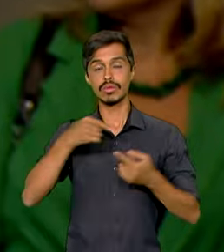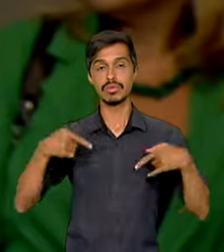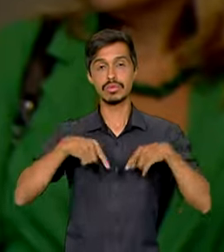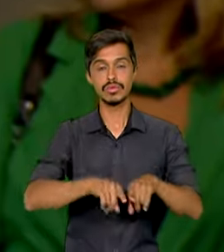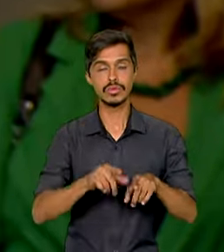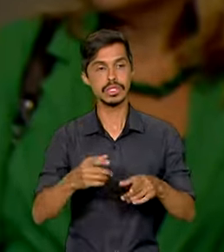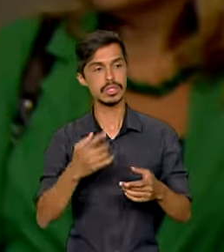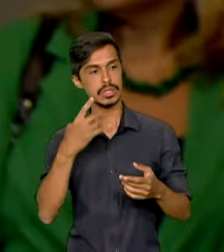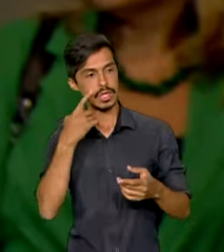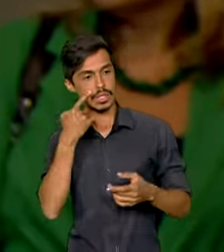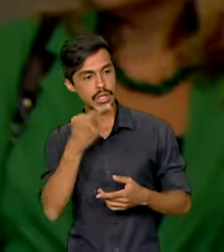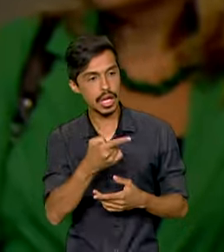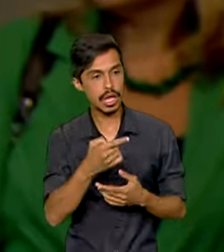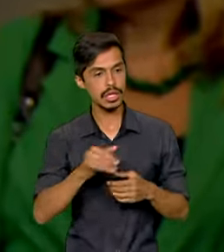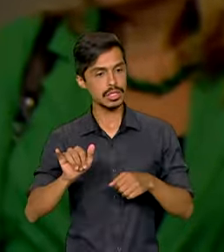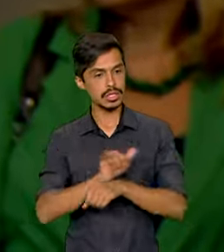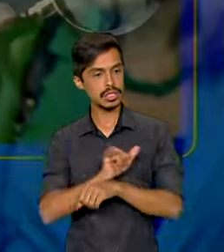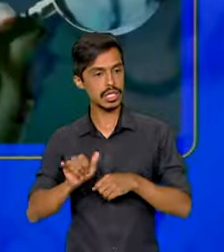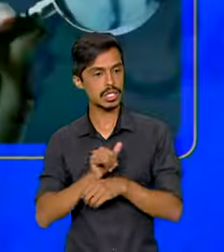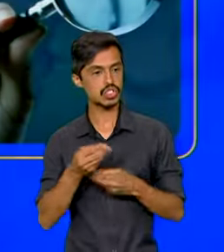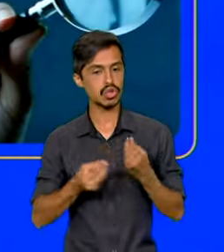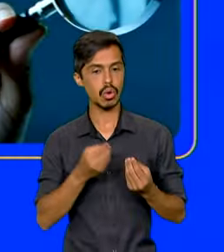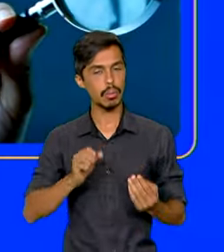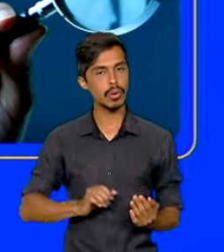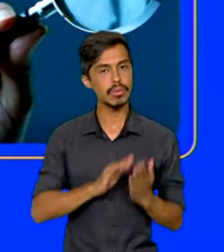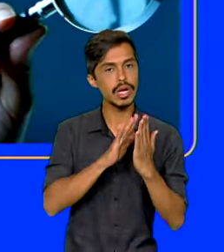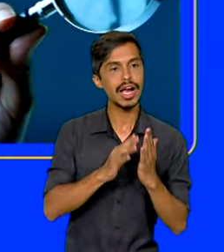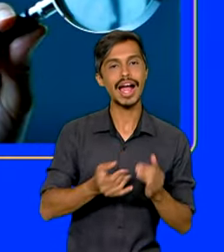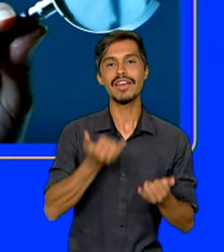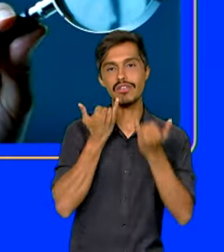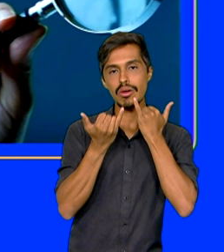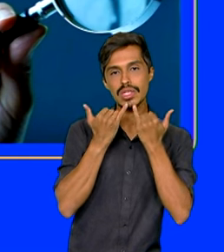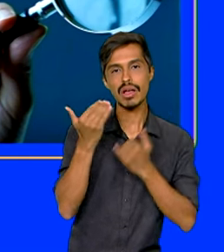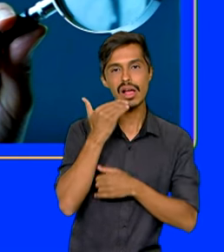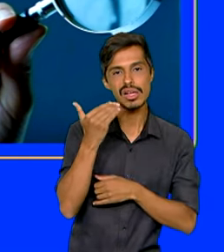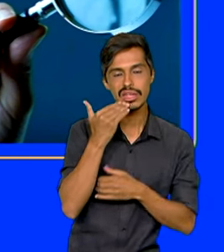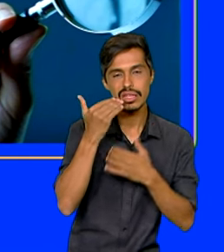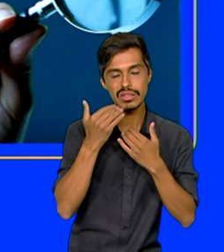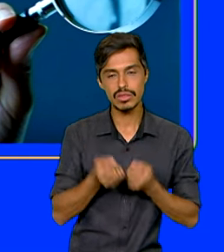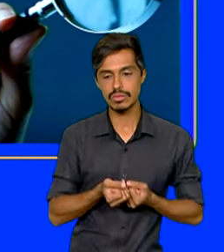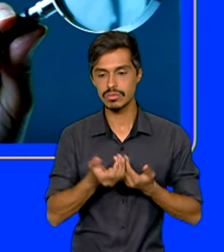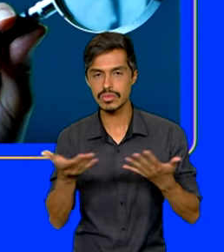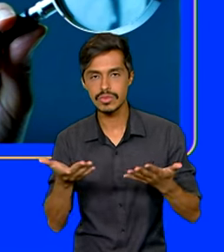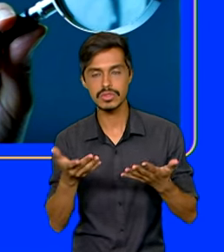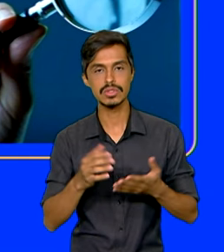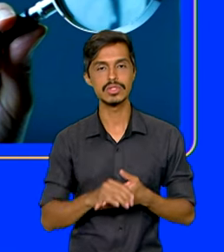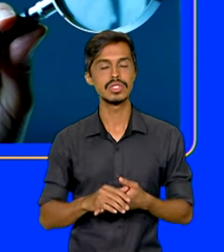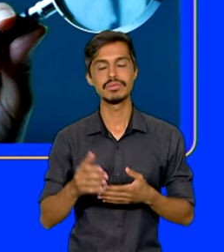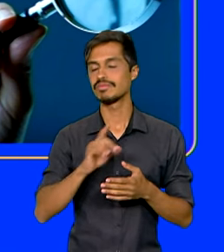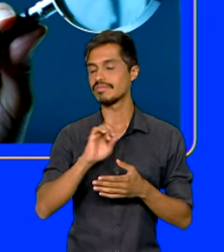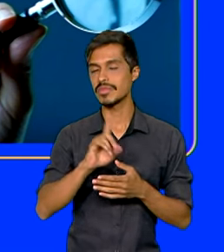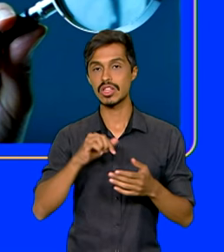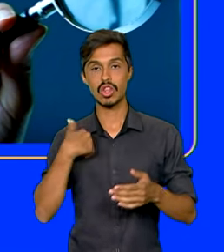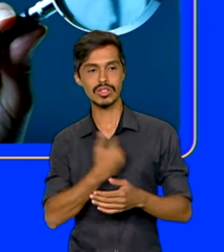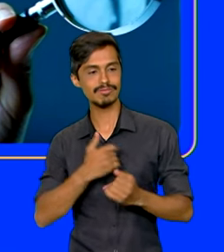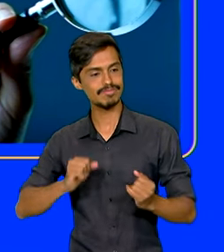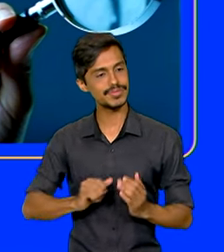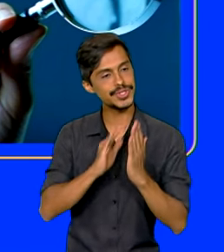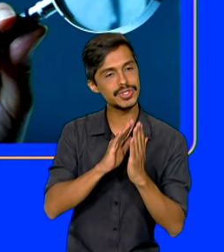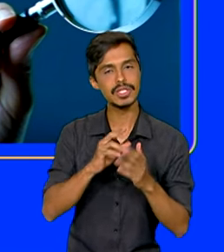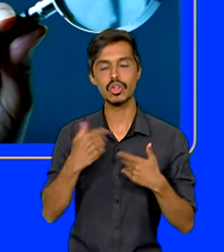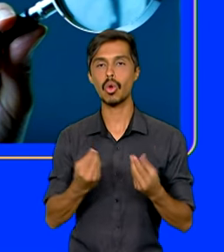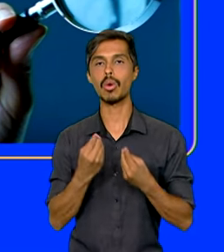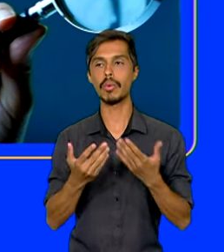para identificar e compreender o fenômeno da desinformação, promover informações íntegras e responder